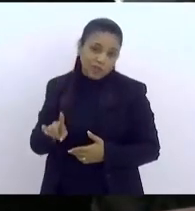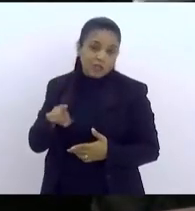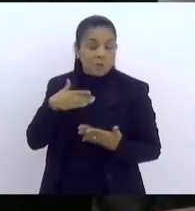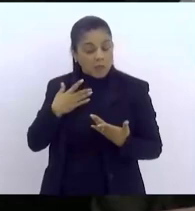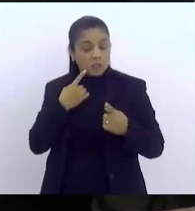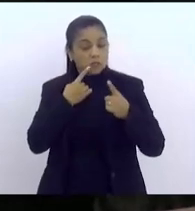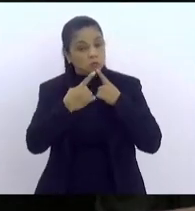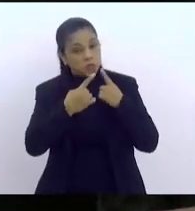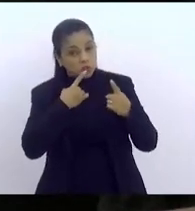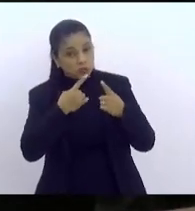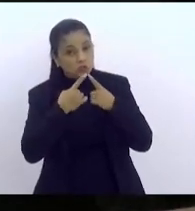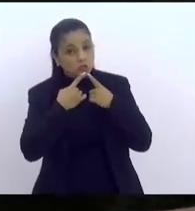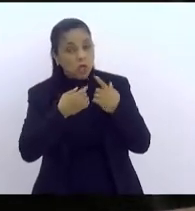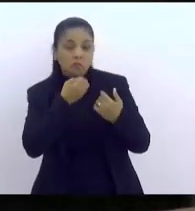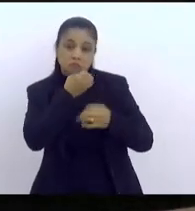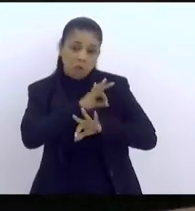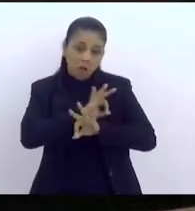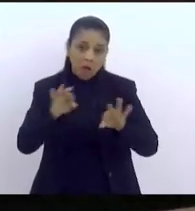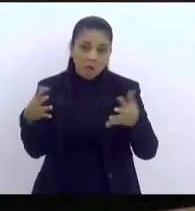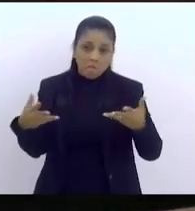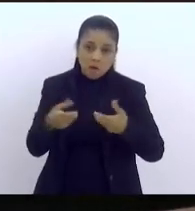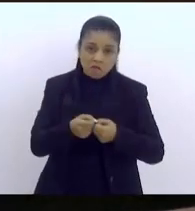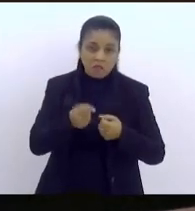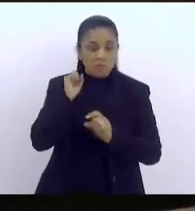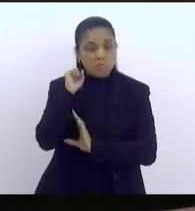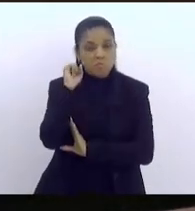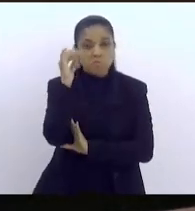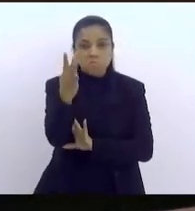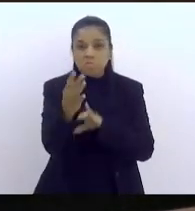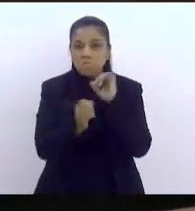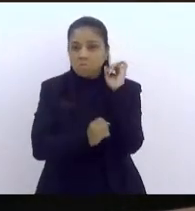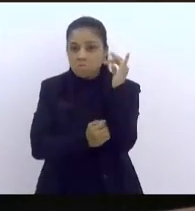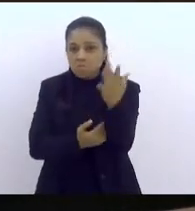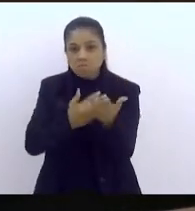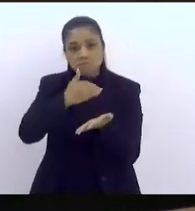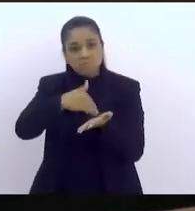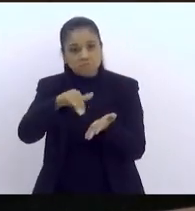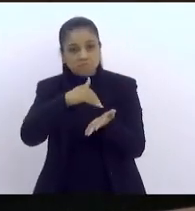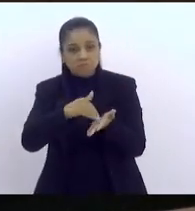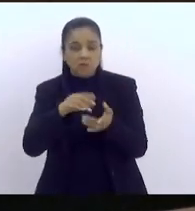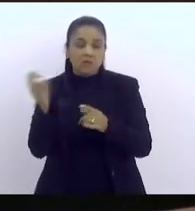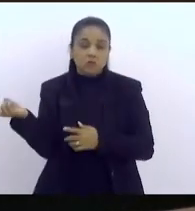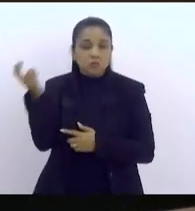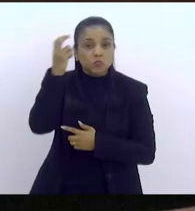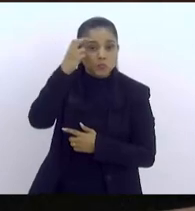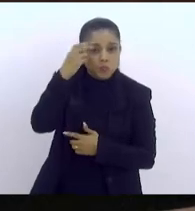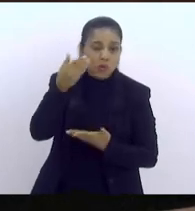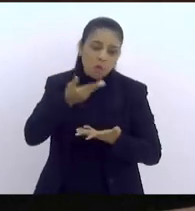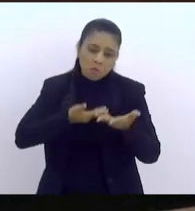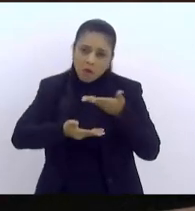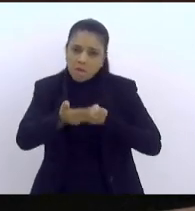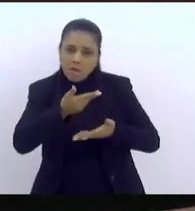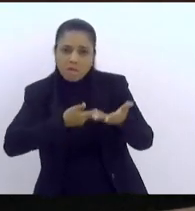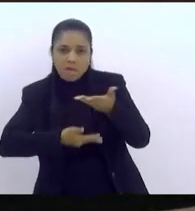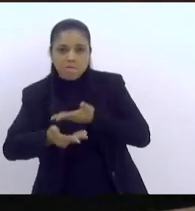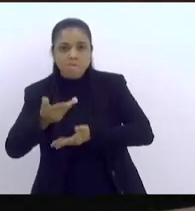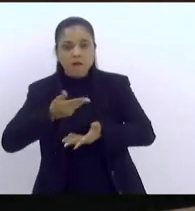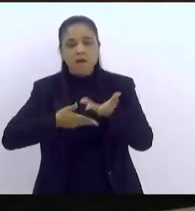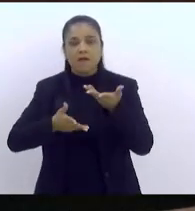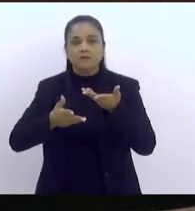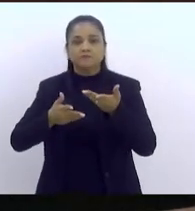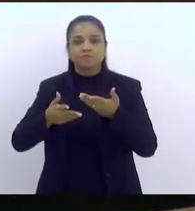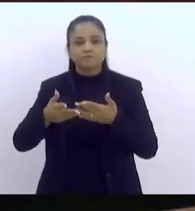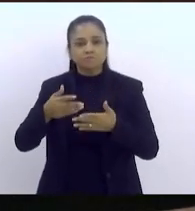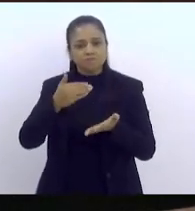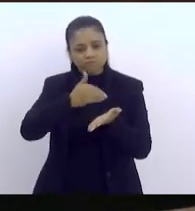com o secretário de Meio Ambiente, para dar um exemplo, com a secretária de Cultura, que colocou,